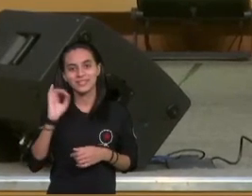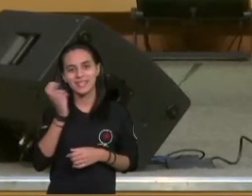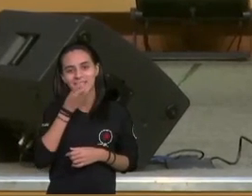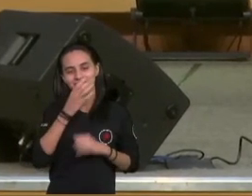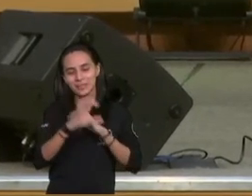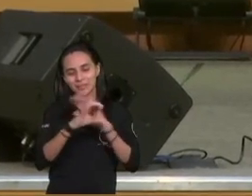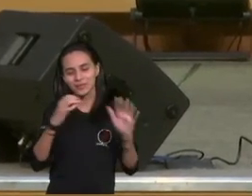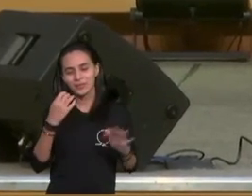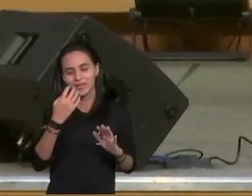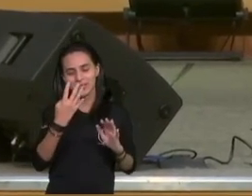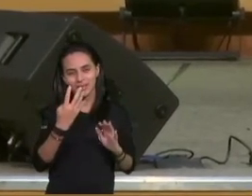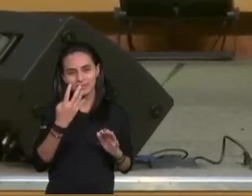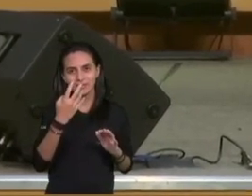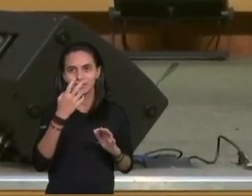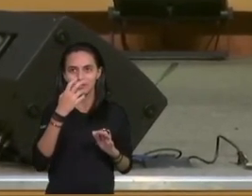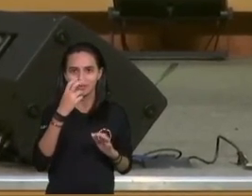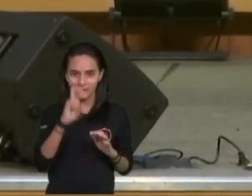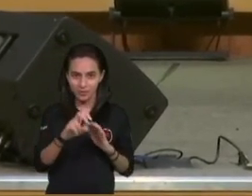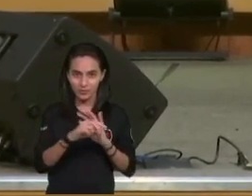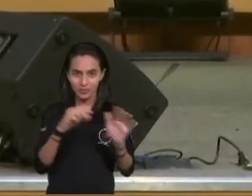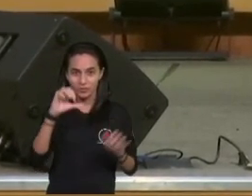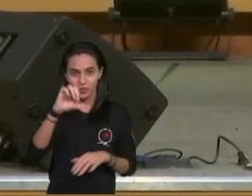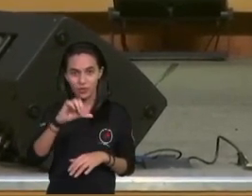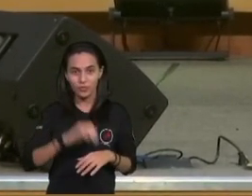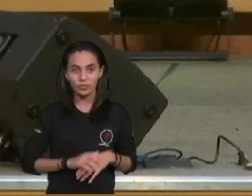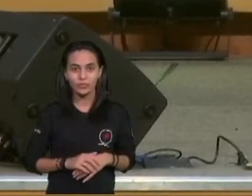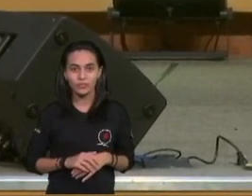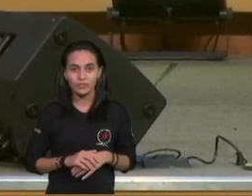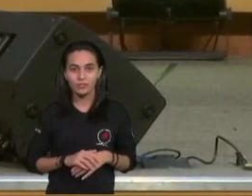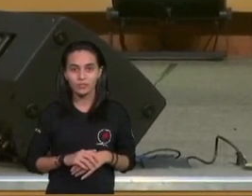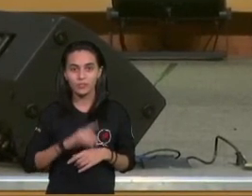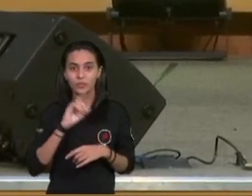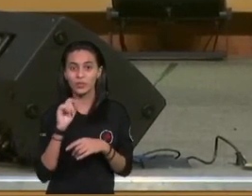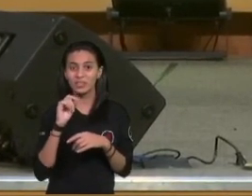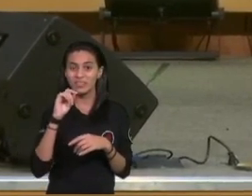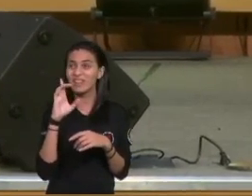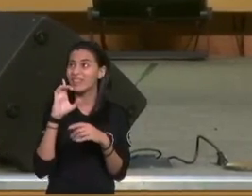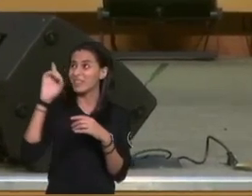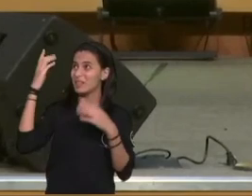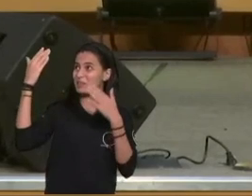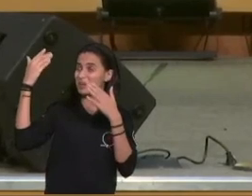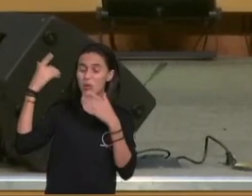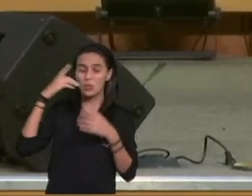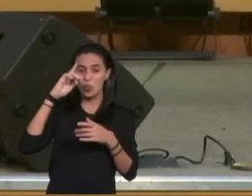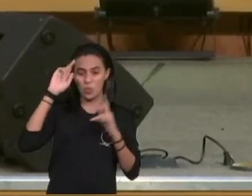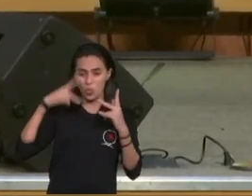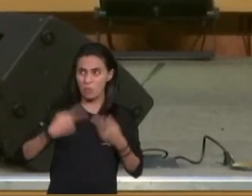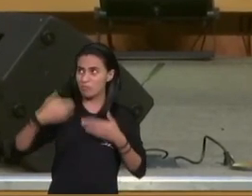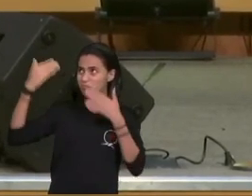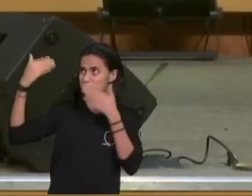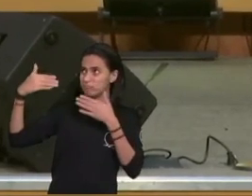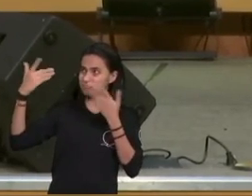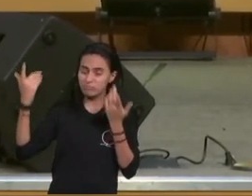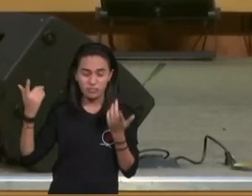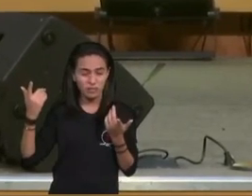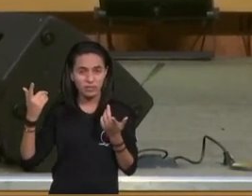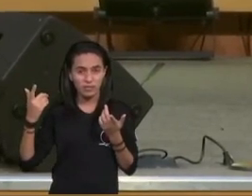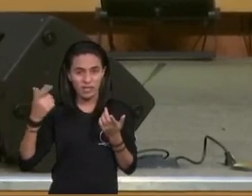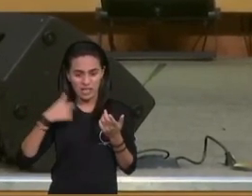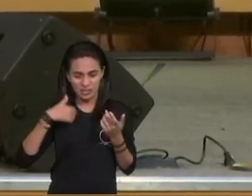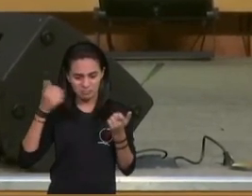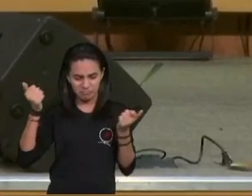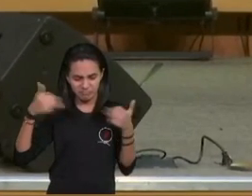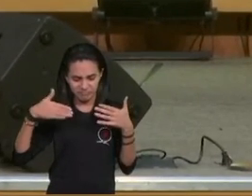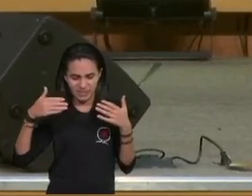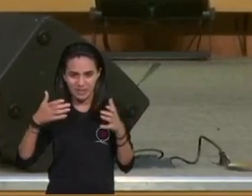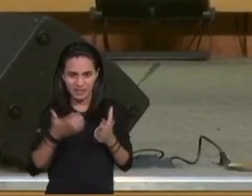Isaias 45/9 O que é um homem para Contender com Deus taco entre tantos Cacos